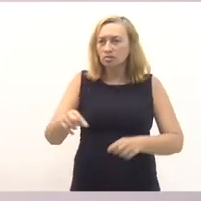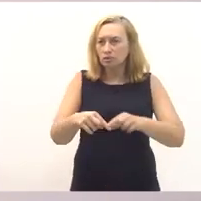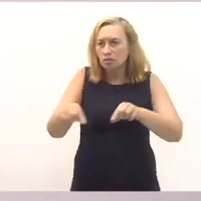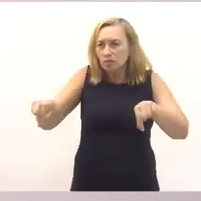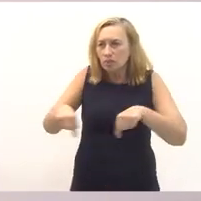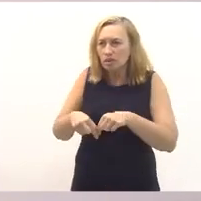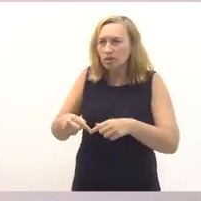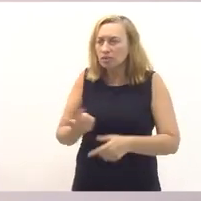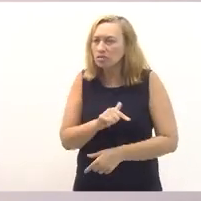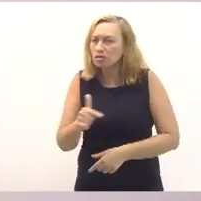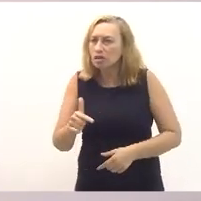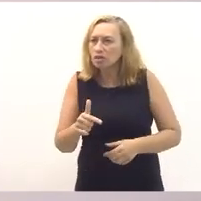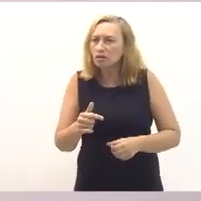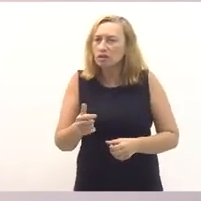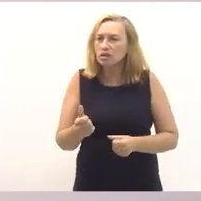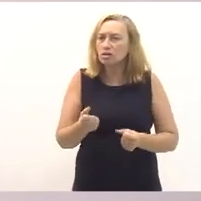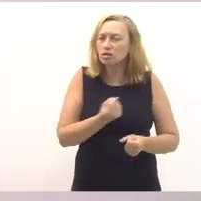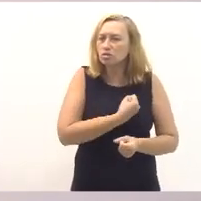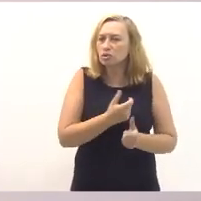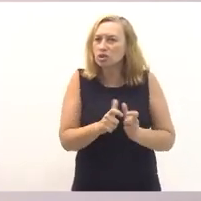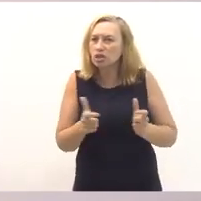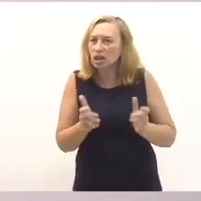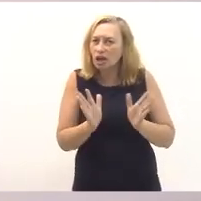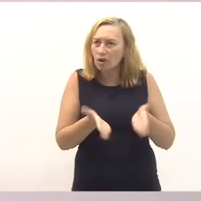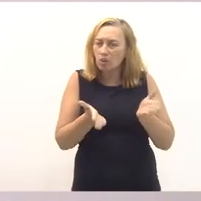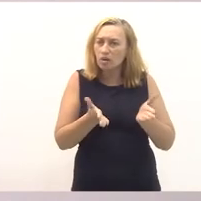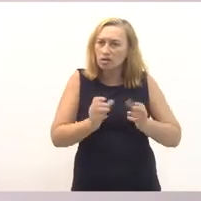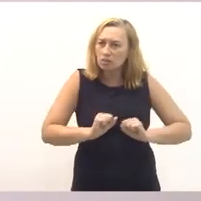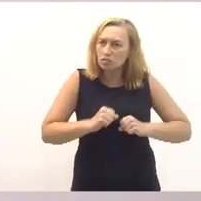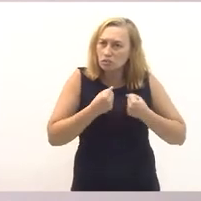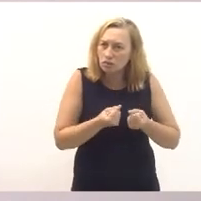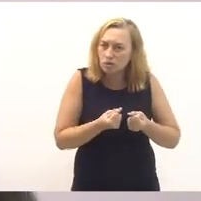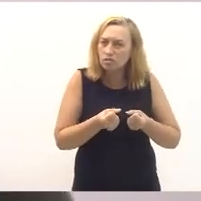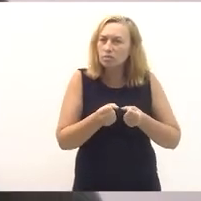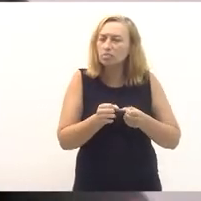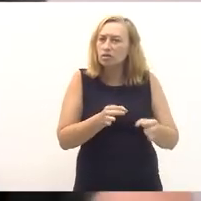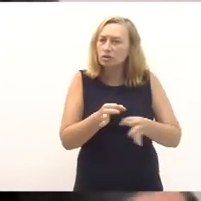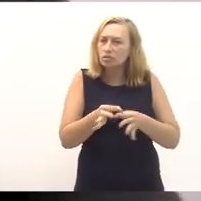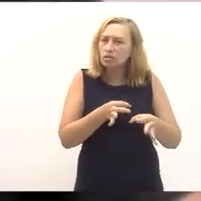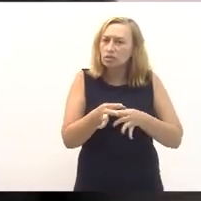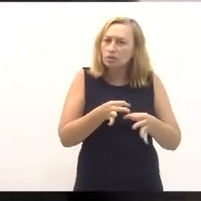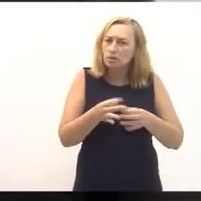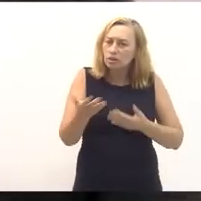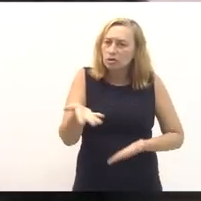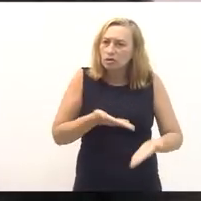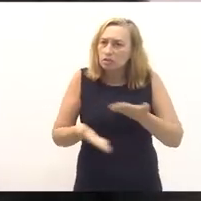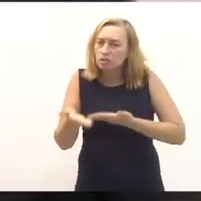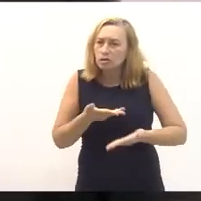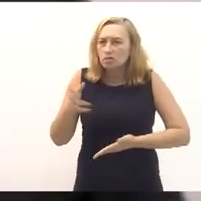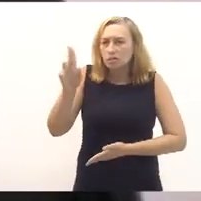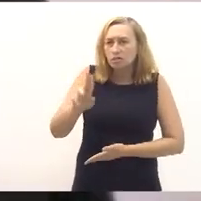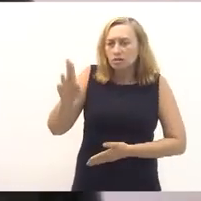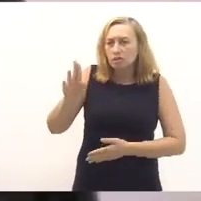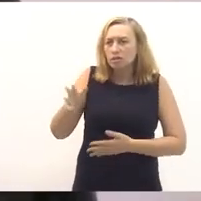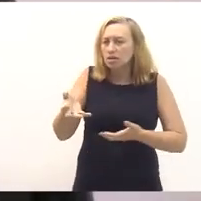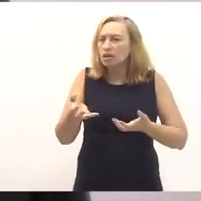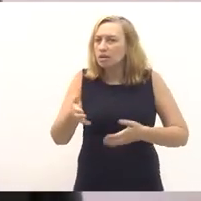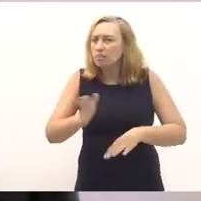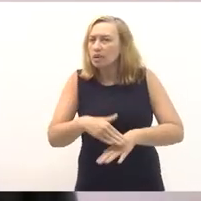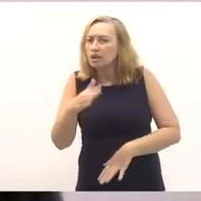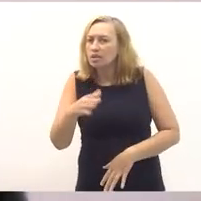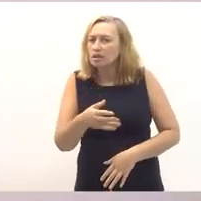não houve essa aglomeração orgânica e agora a gente está buscando essa organização com parcerias faculdades e quem mais queira